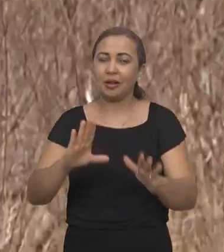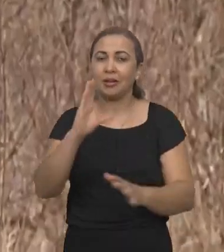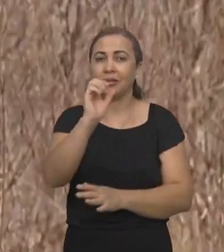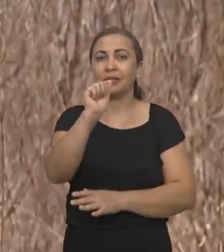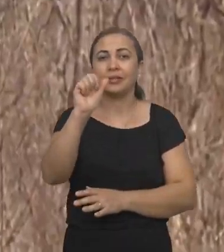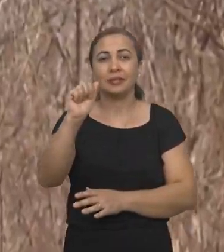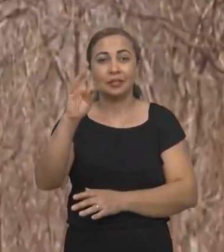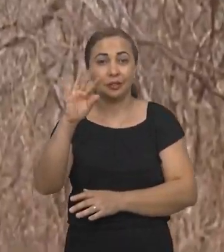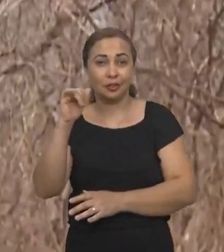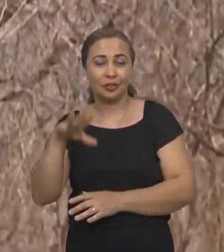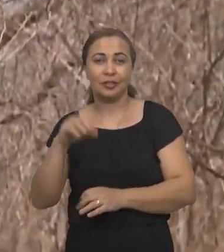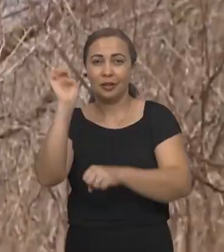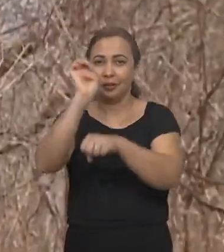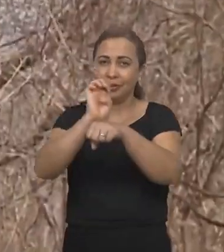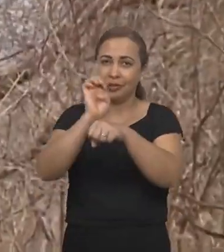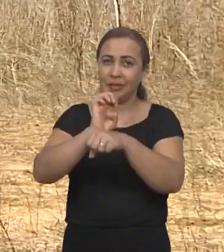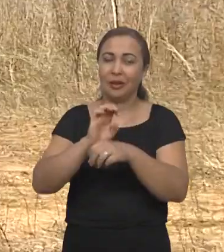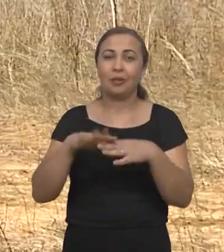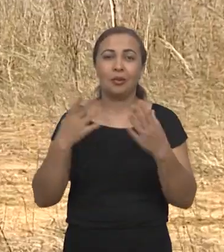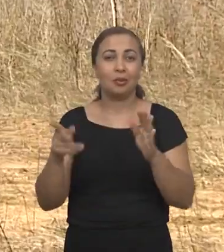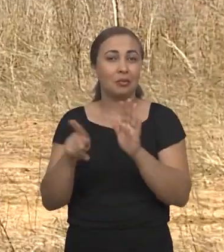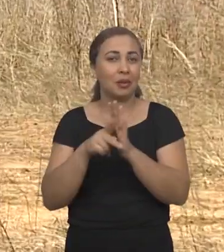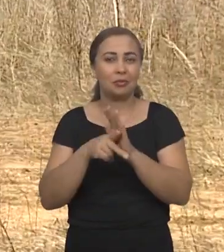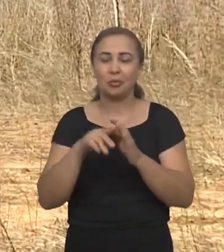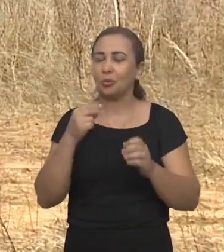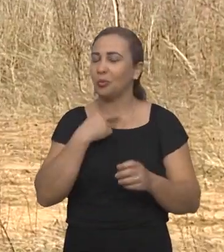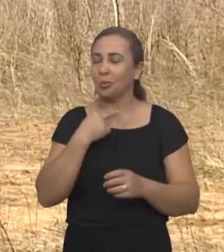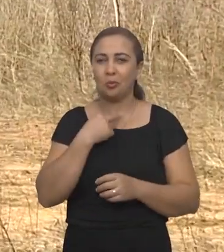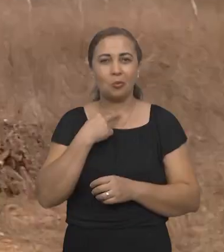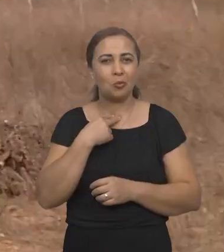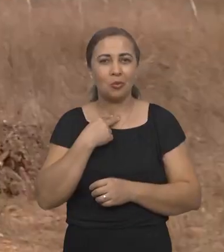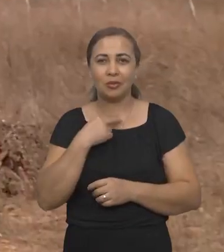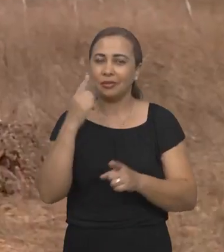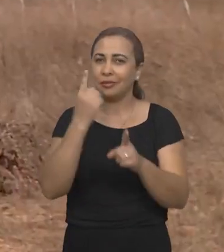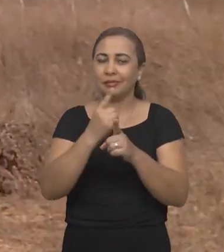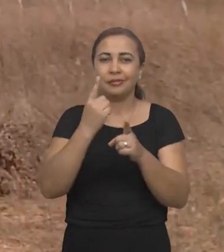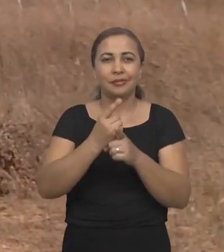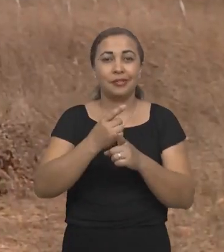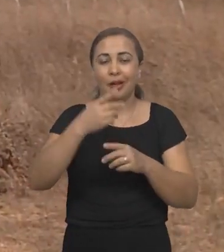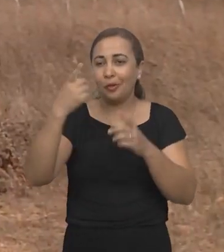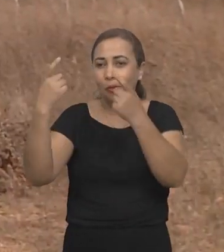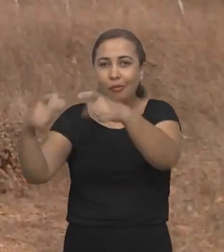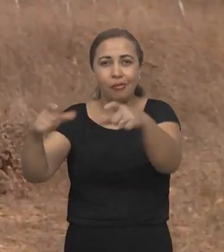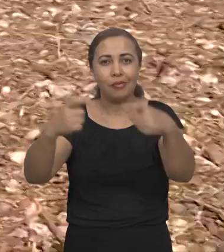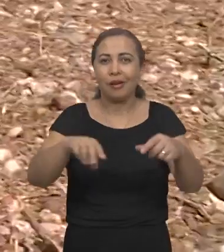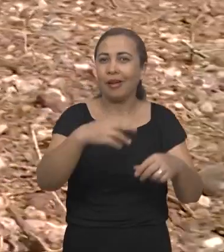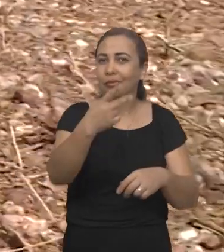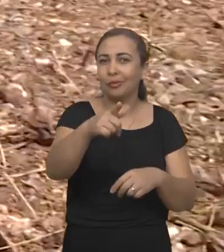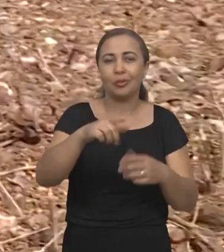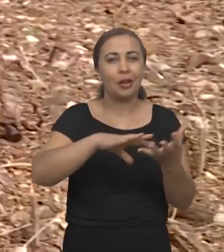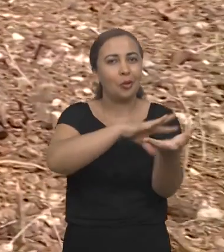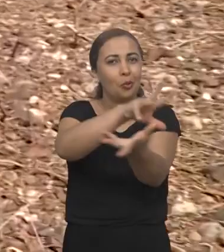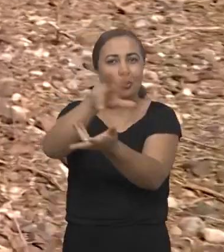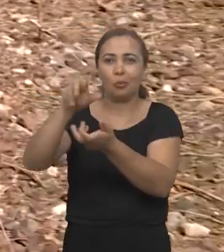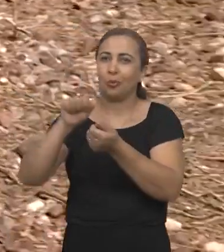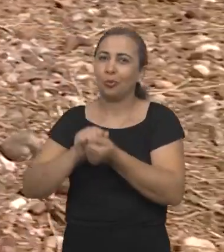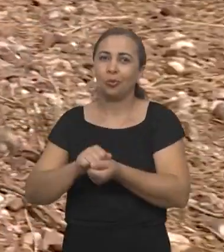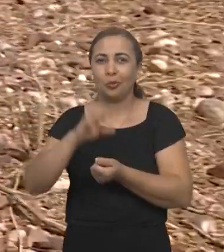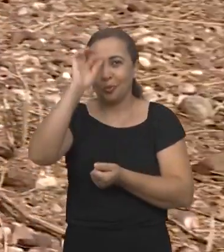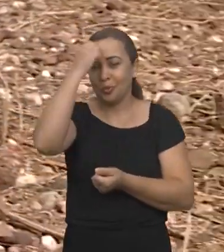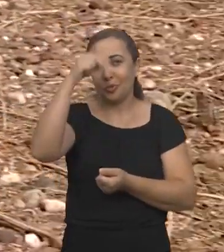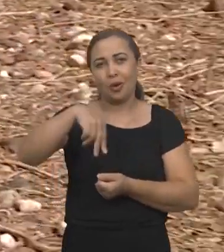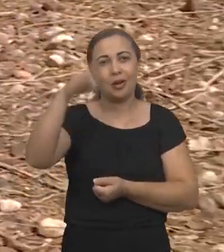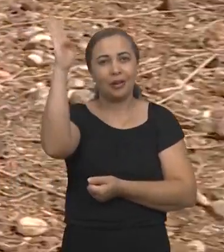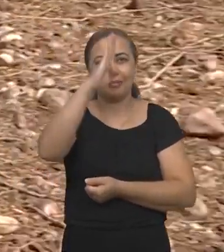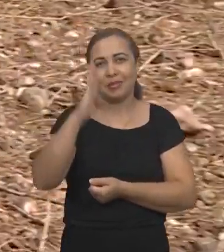do bioma Caatinga no estado, cujo patrimônio não pode ser encontrado em nenhum outro lugar do mundo,